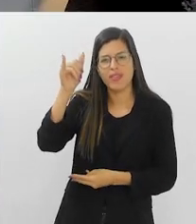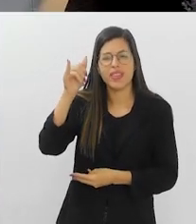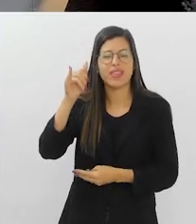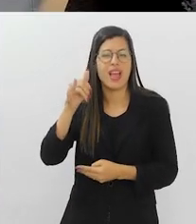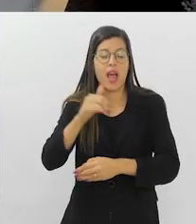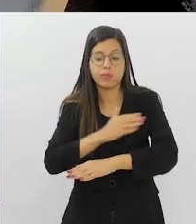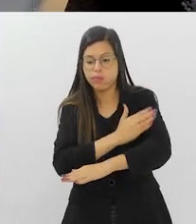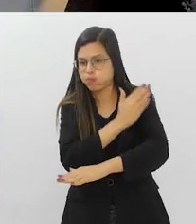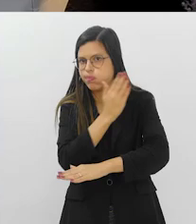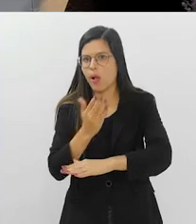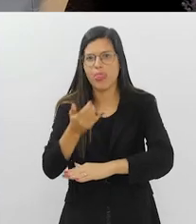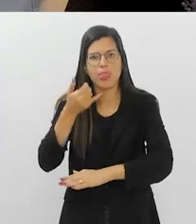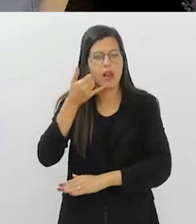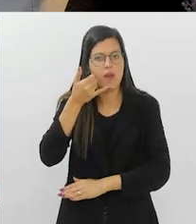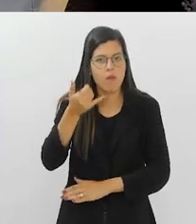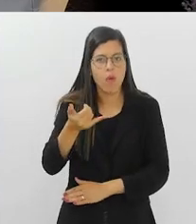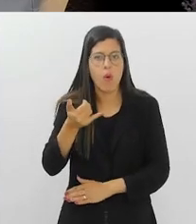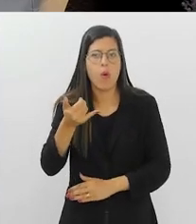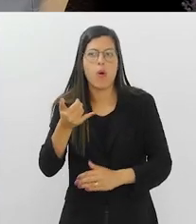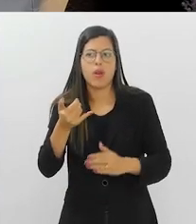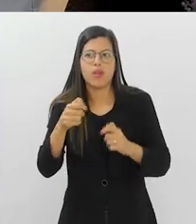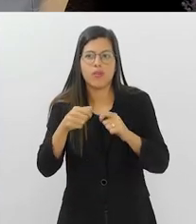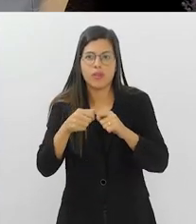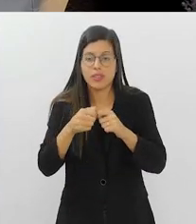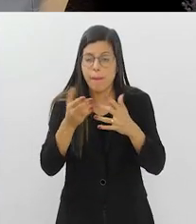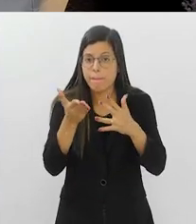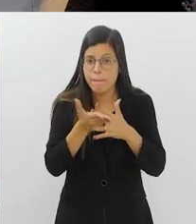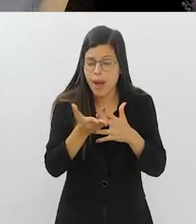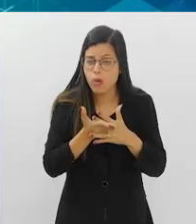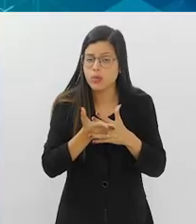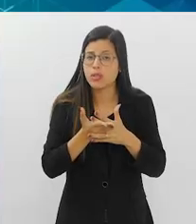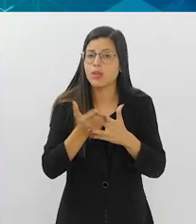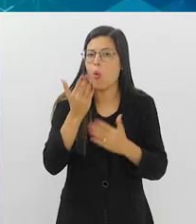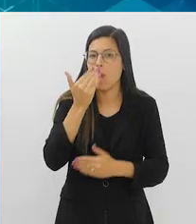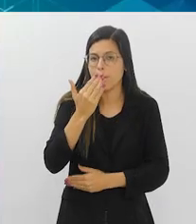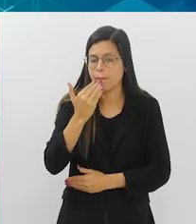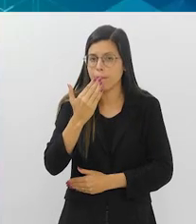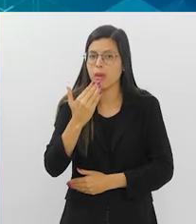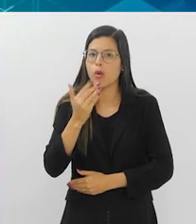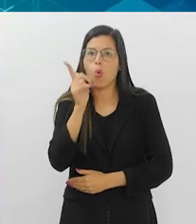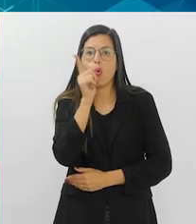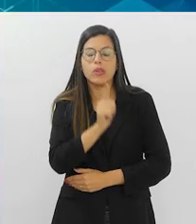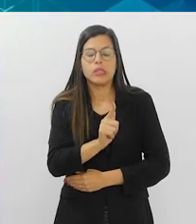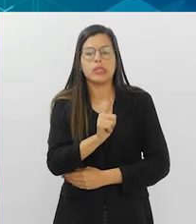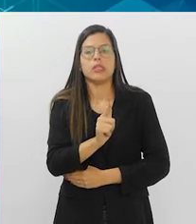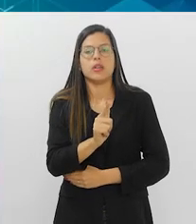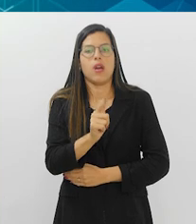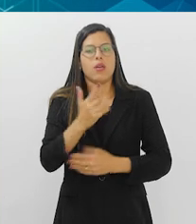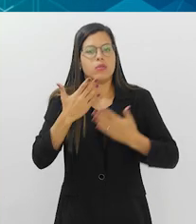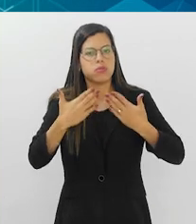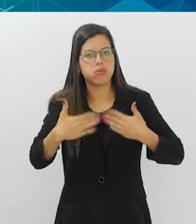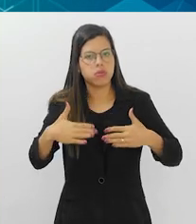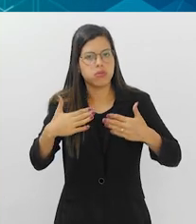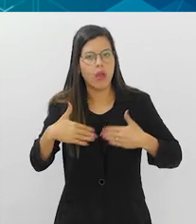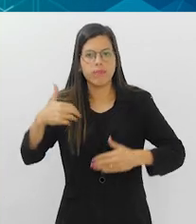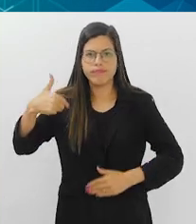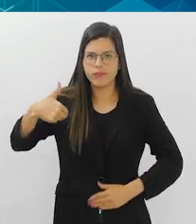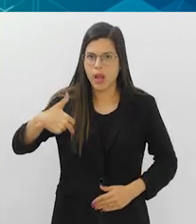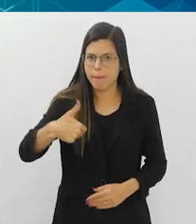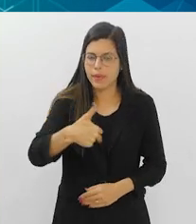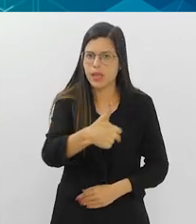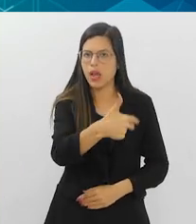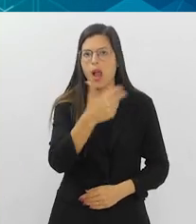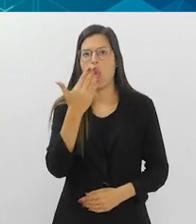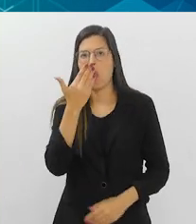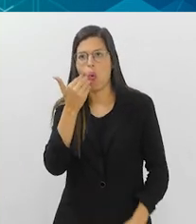o tempo todo no seu telefone, quando você vai fazer pausas para o almoço, que você realmente consiga ter esse momento para se desligar, seja para